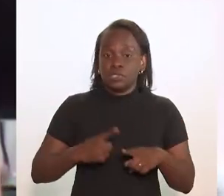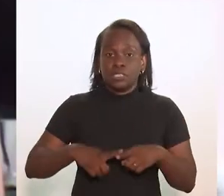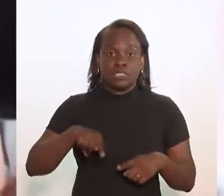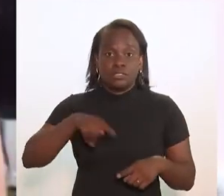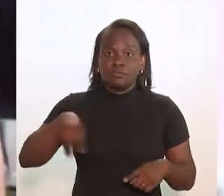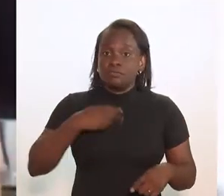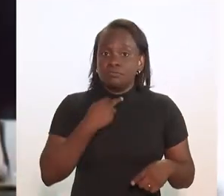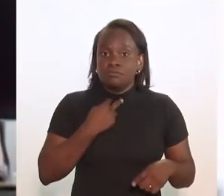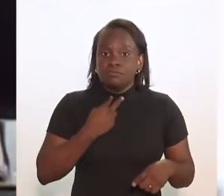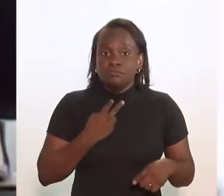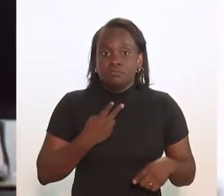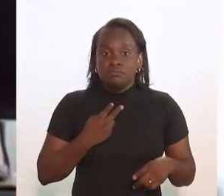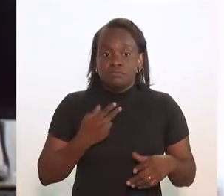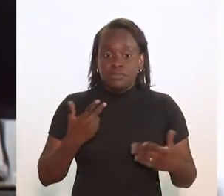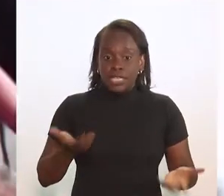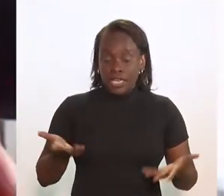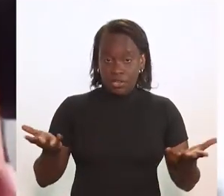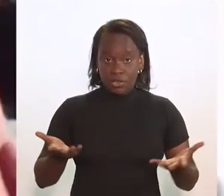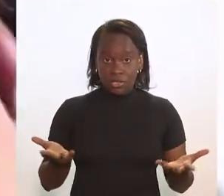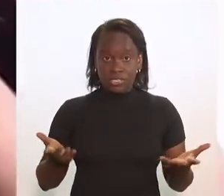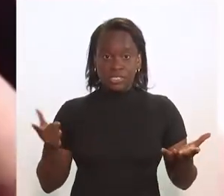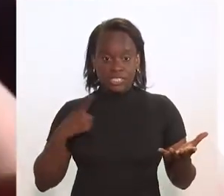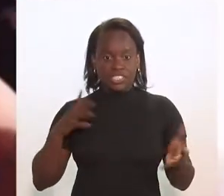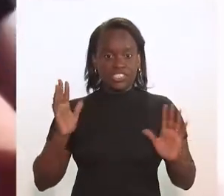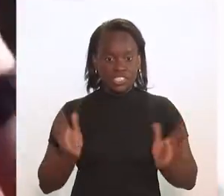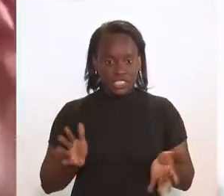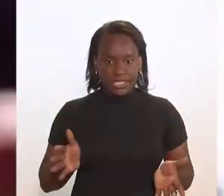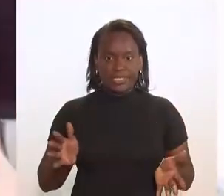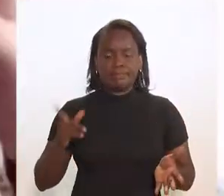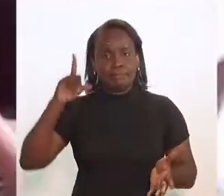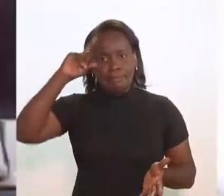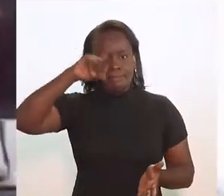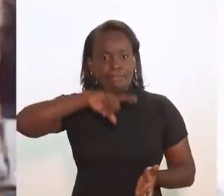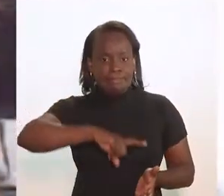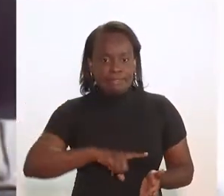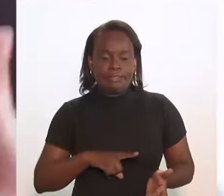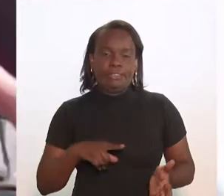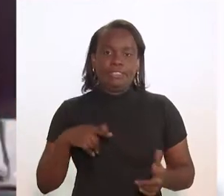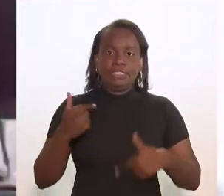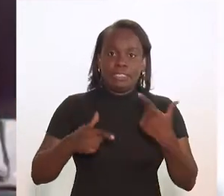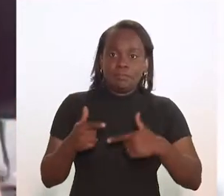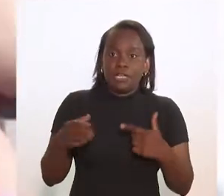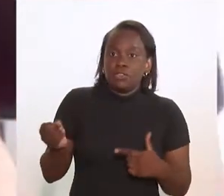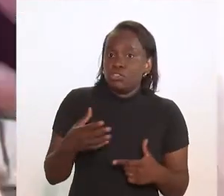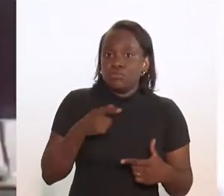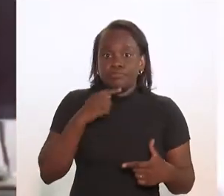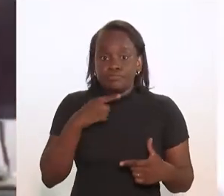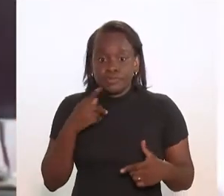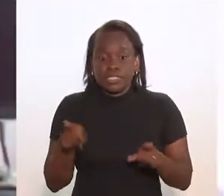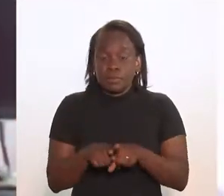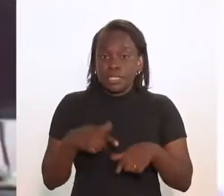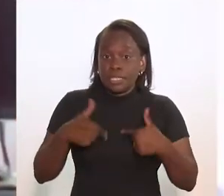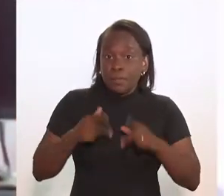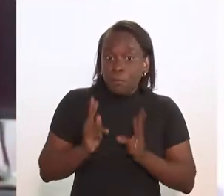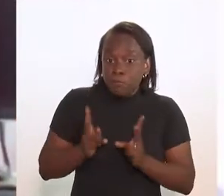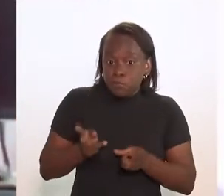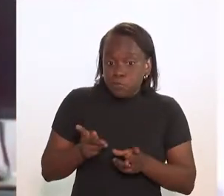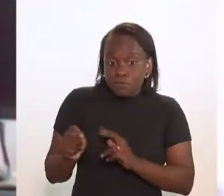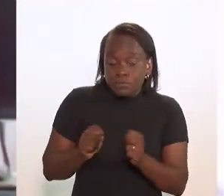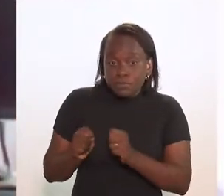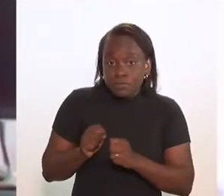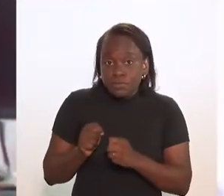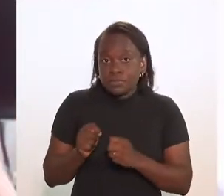não pode, nessa situação que a gente já se encontra super difícil de geração e manutenção mesmo